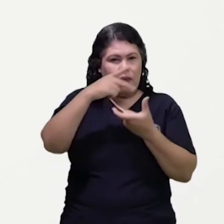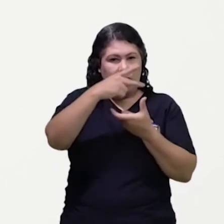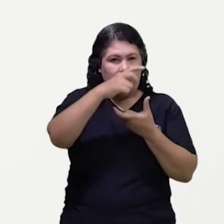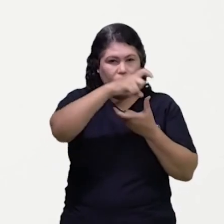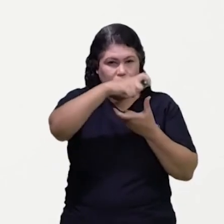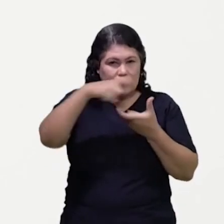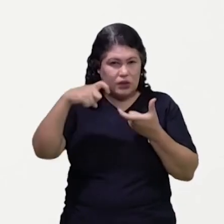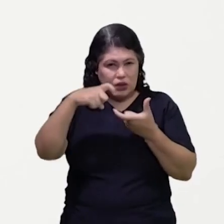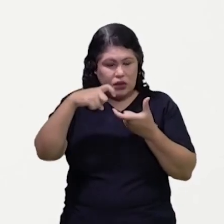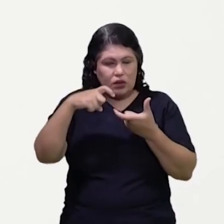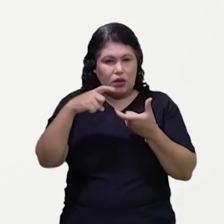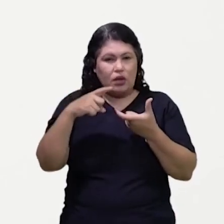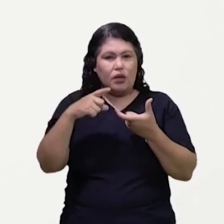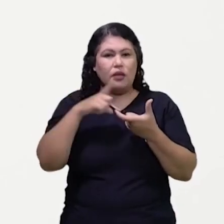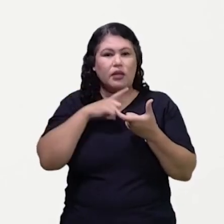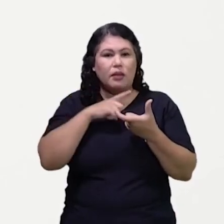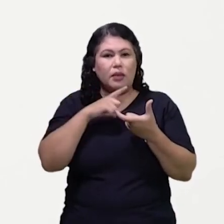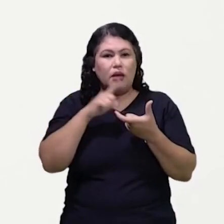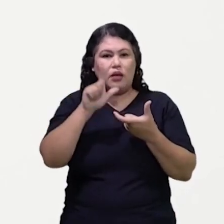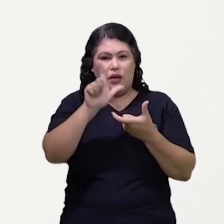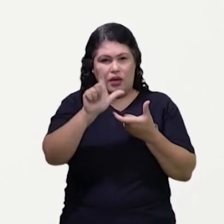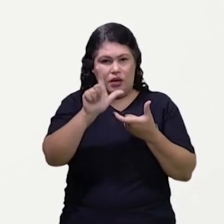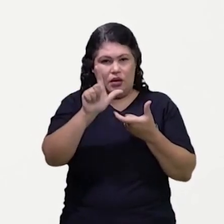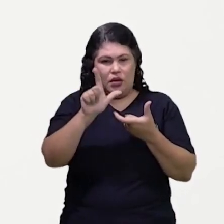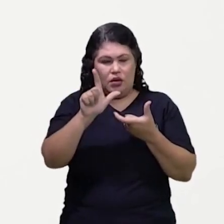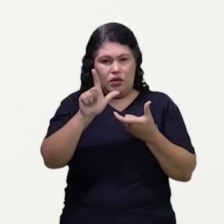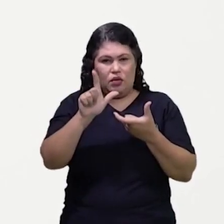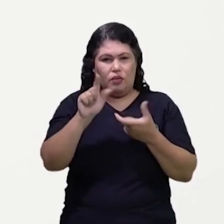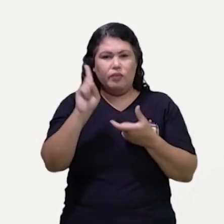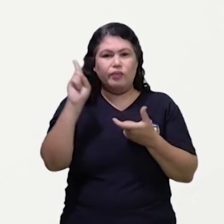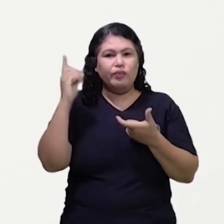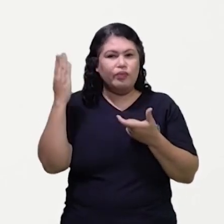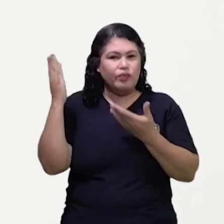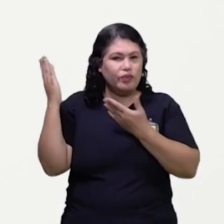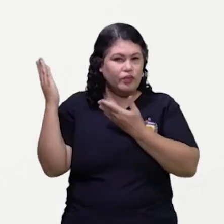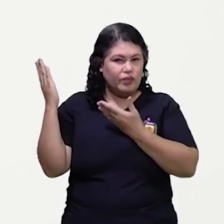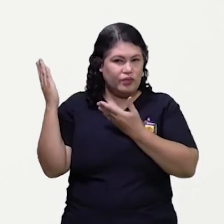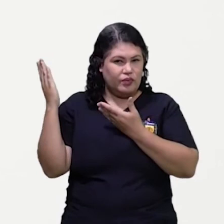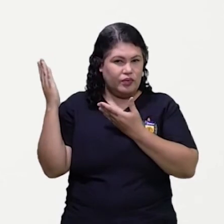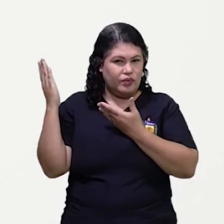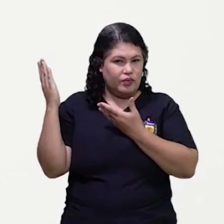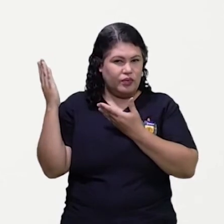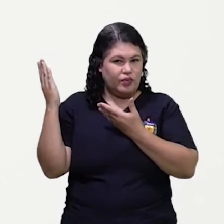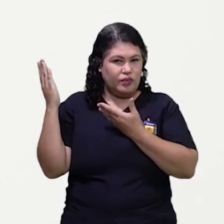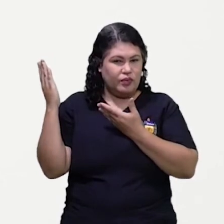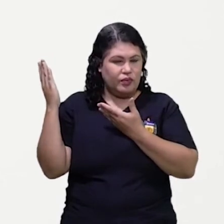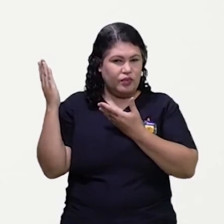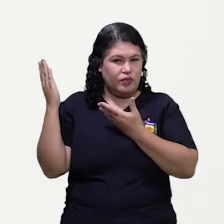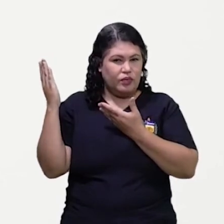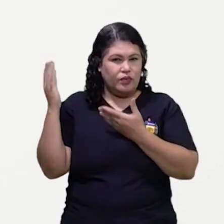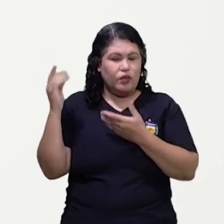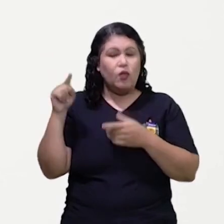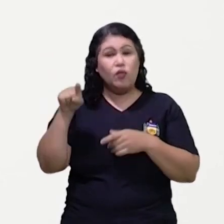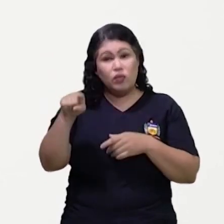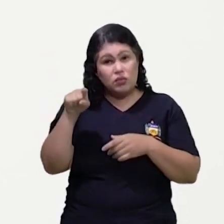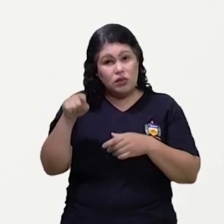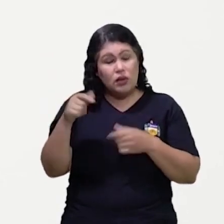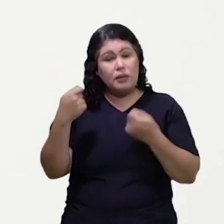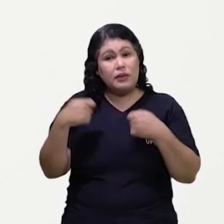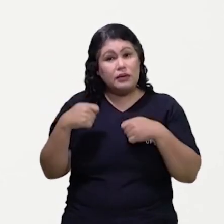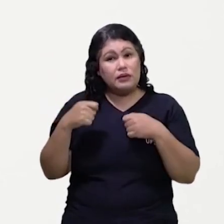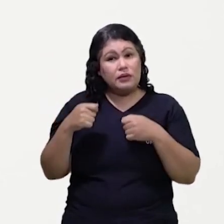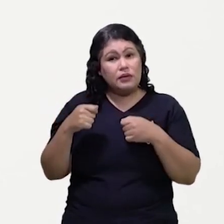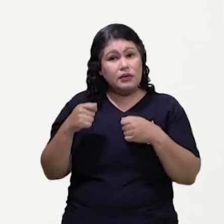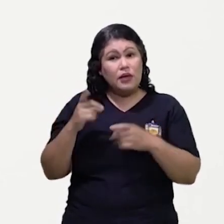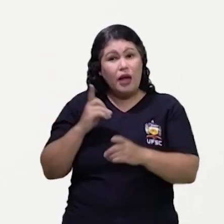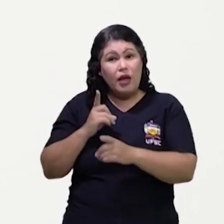Ah, professora, como é que eu faço? Olha só. L, esse aqui é o exemplo do L. Vocês vão identificar a